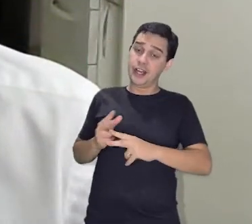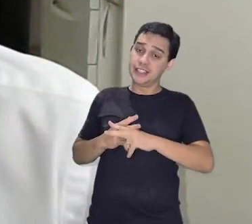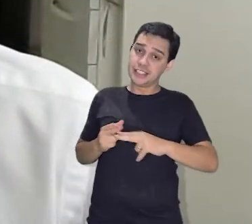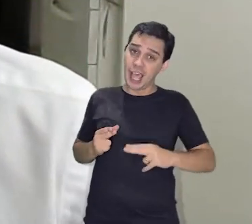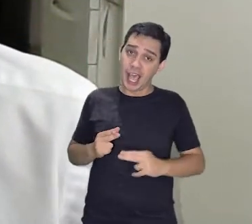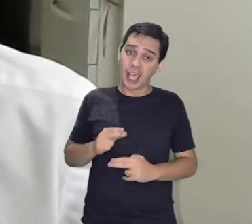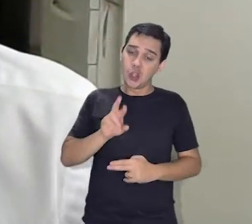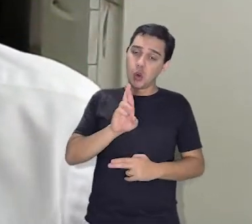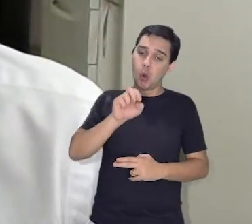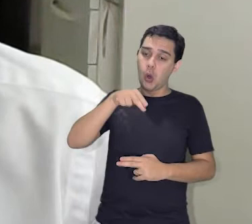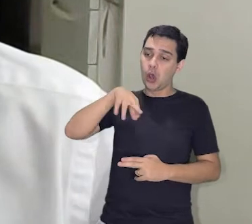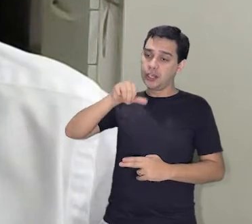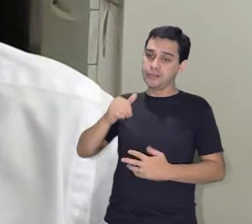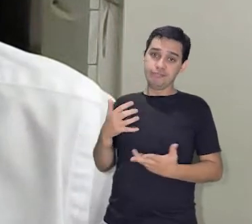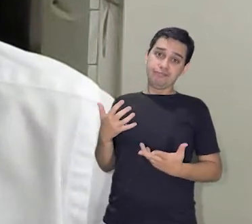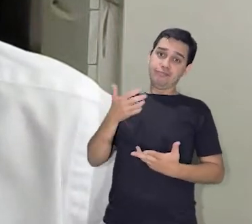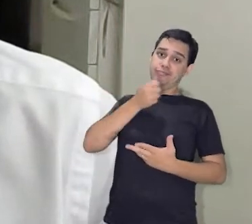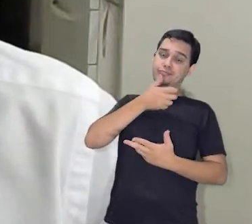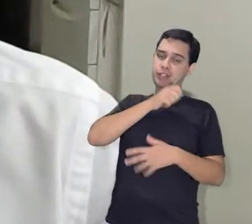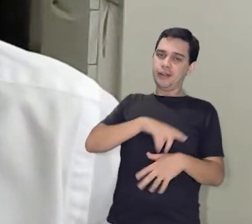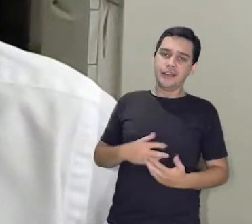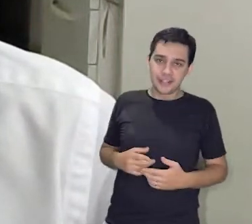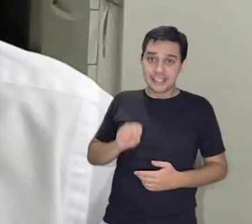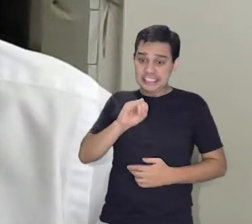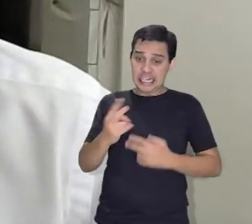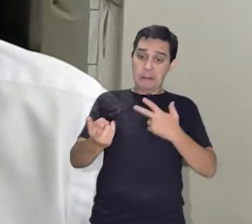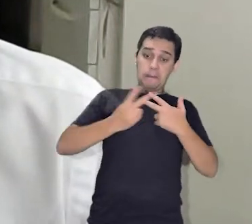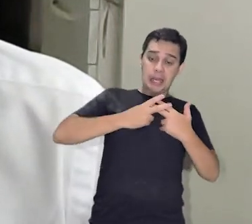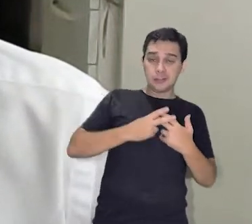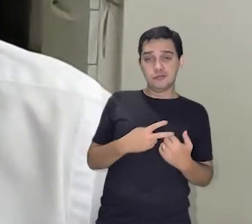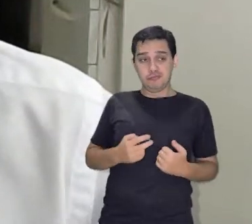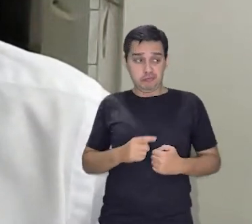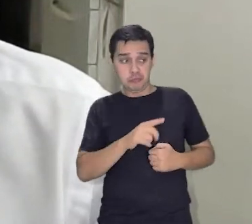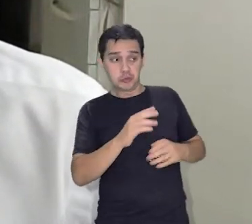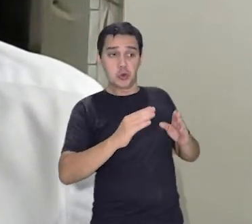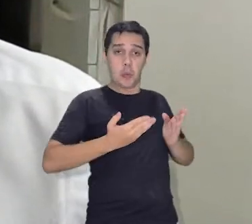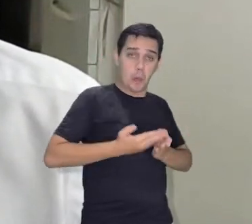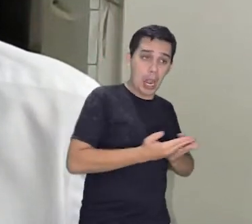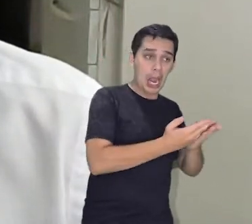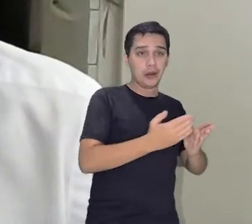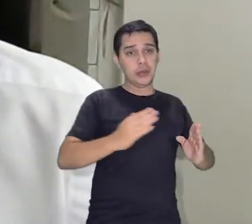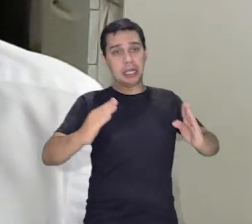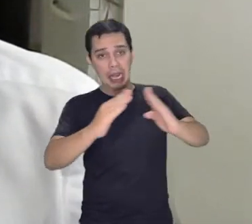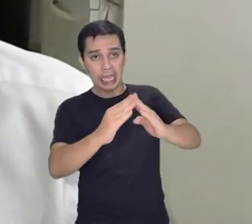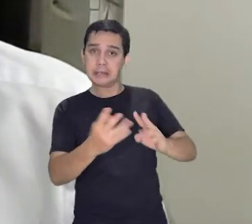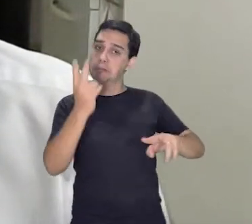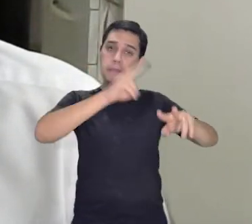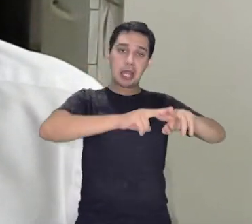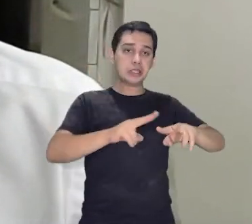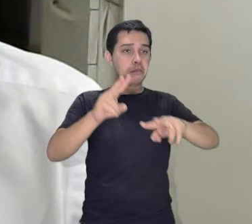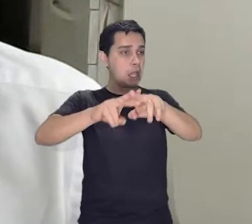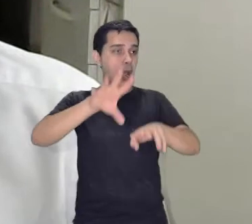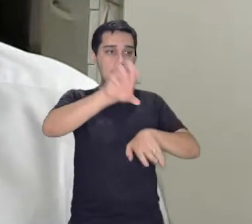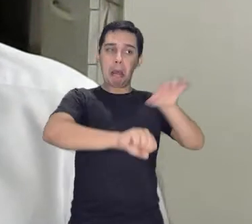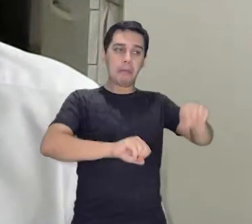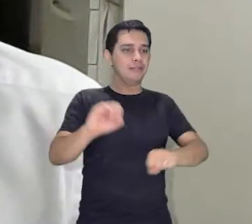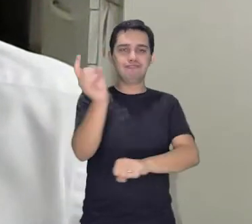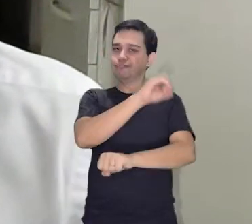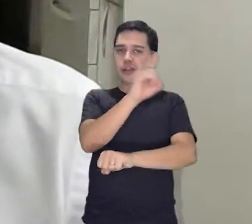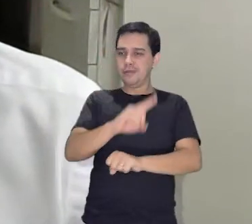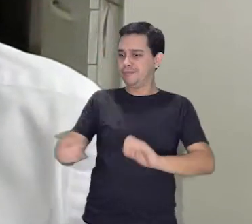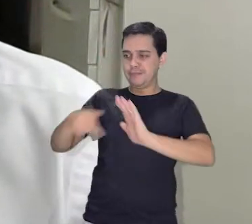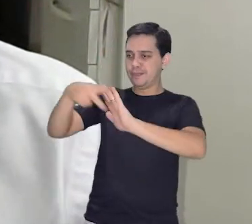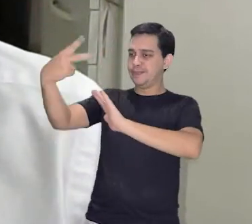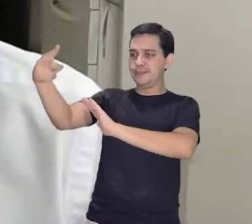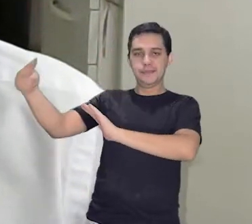protegidos e não alcançados. Não fosse a investigação realizada especificamente sobre a lavagem de dinheiro, esses bens estariam